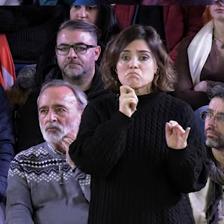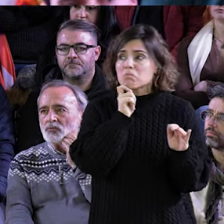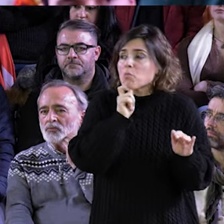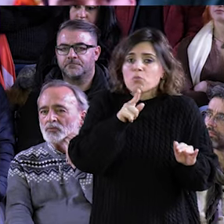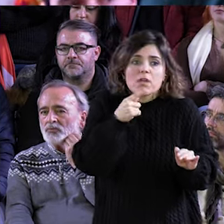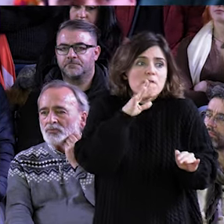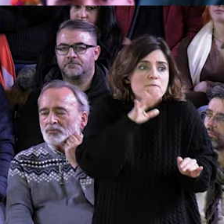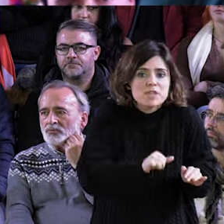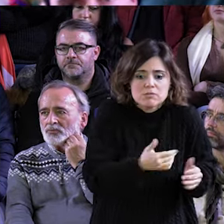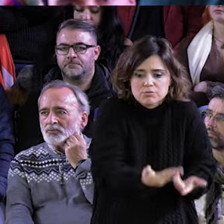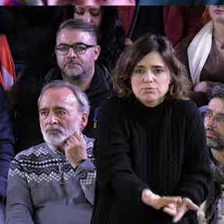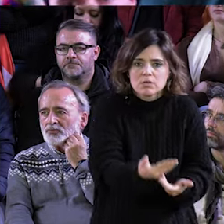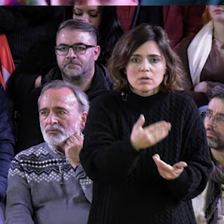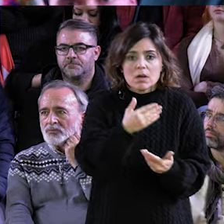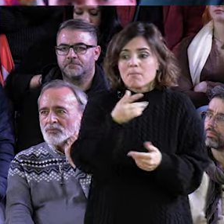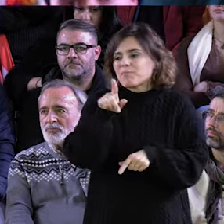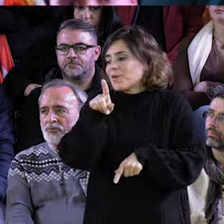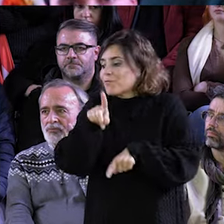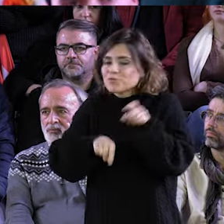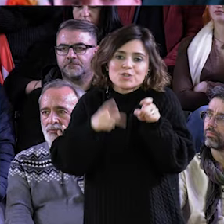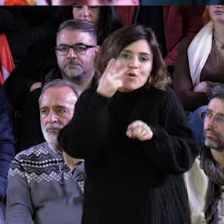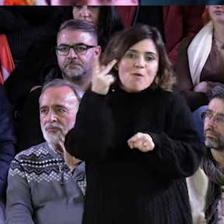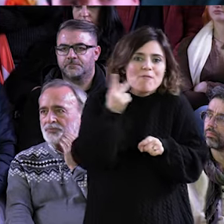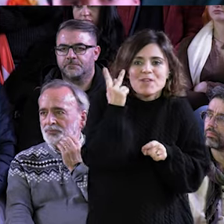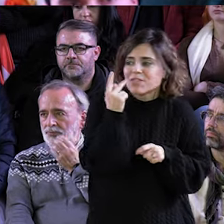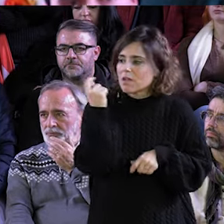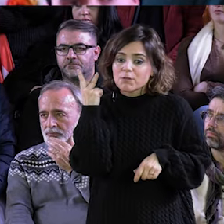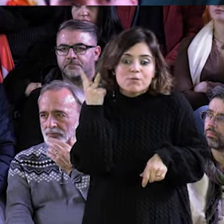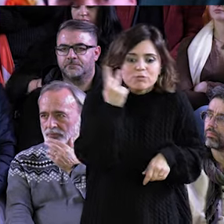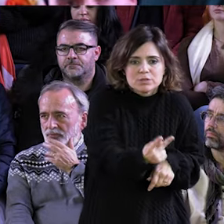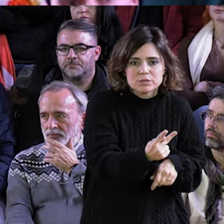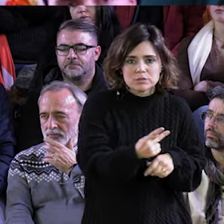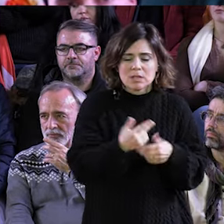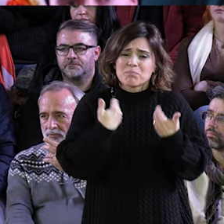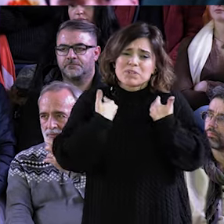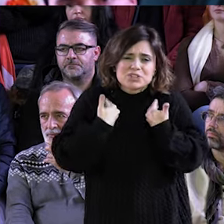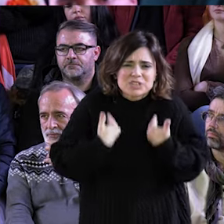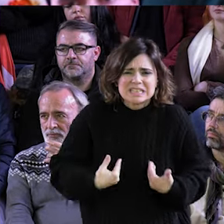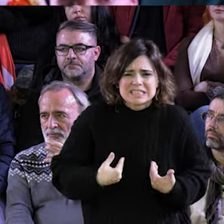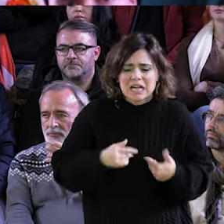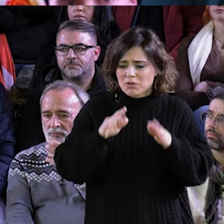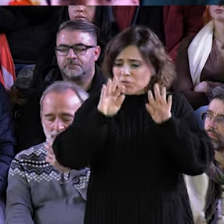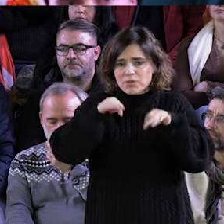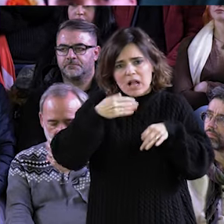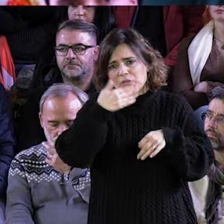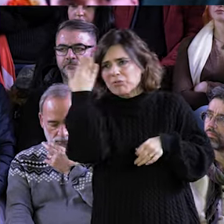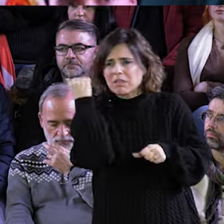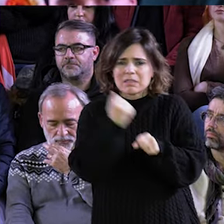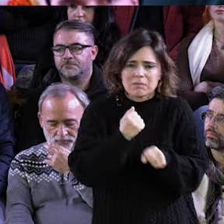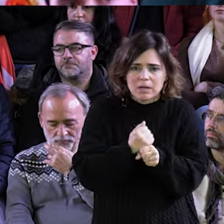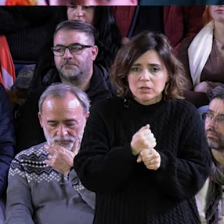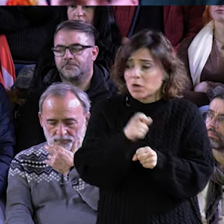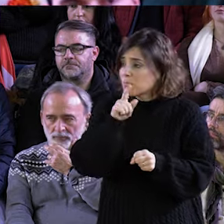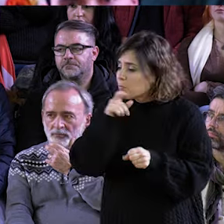filhos, para poder fugir a uma vida de violência, para poder ter descanso depois de um dia ou de uma vida de trabalho, para partilhar com